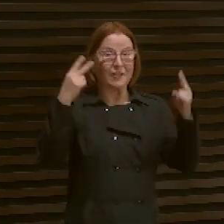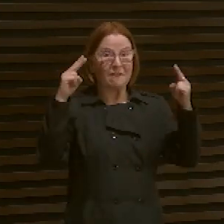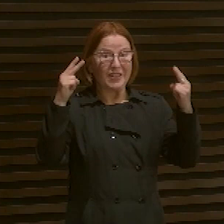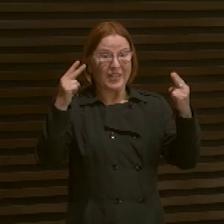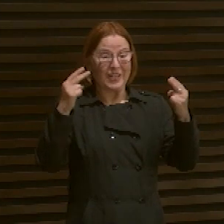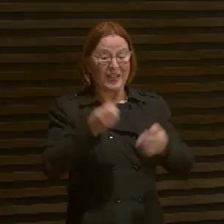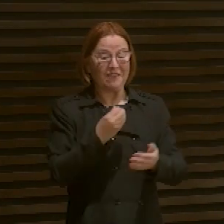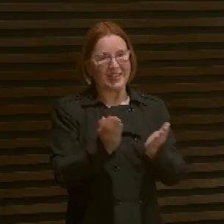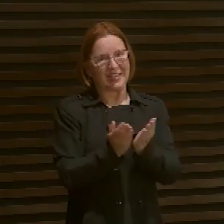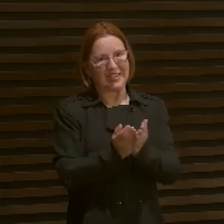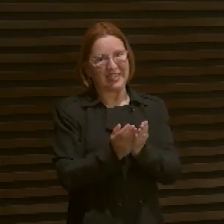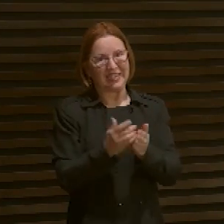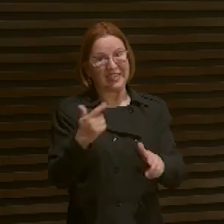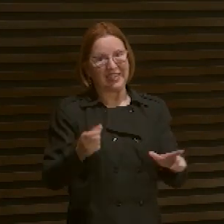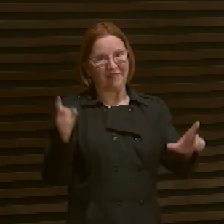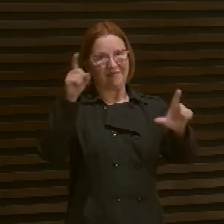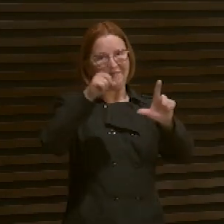sem dependência do Pai.